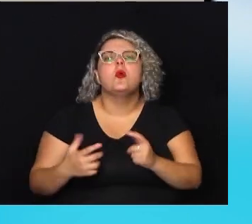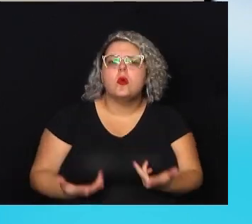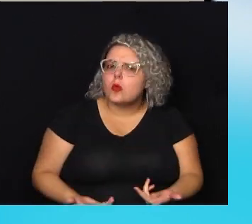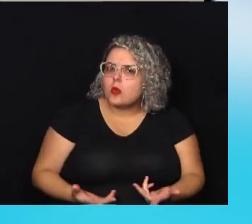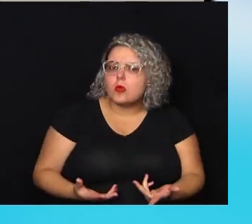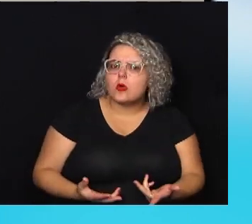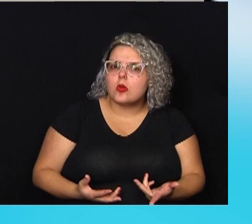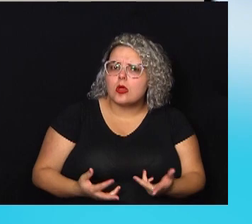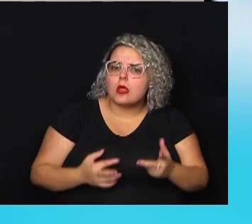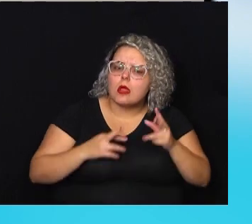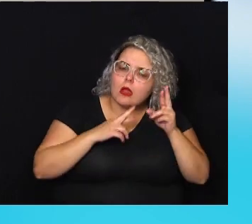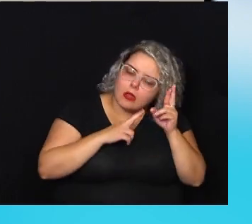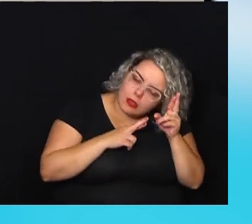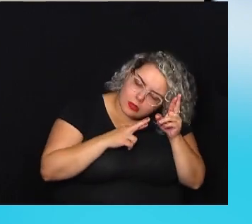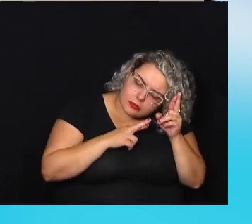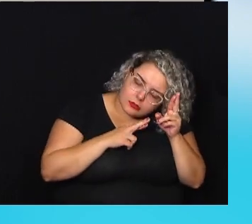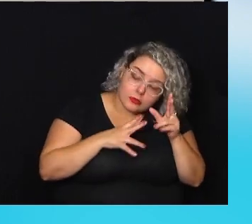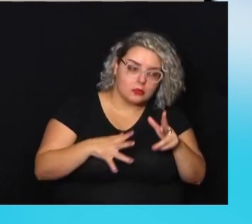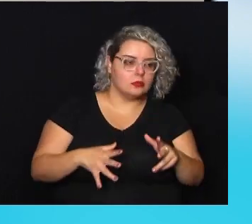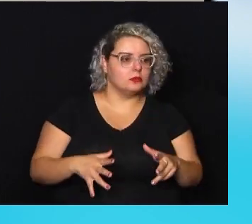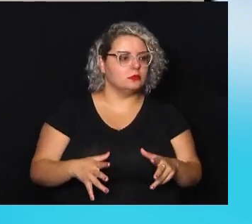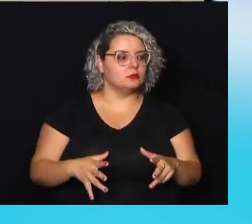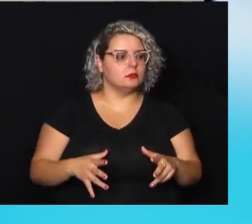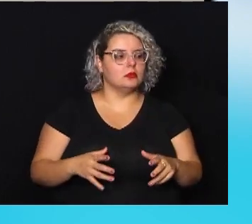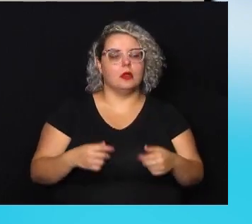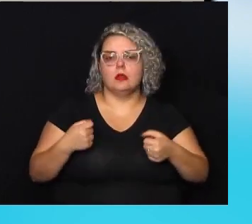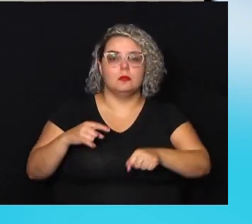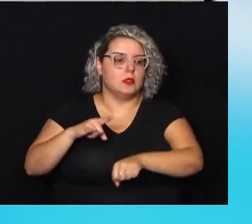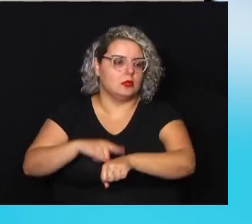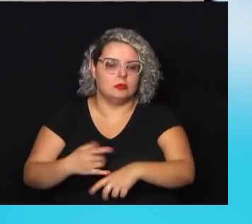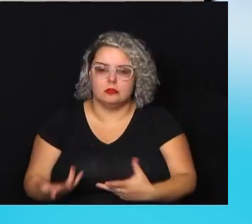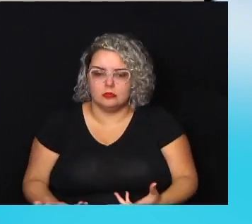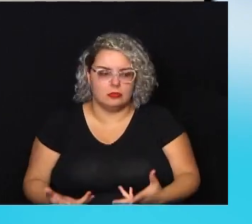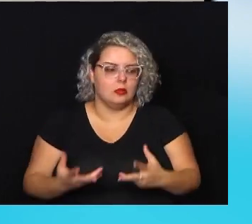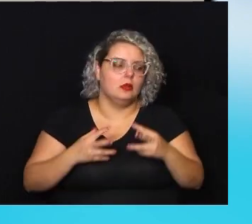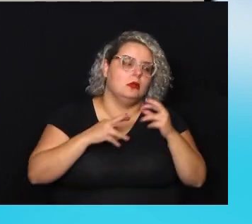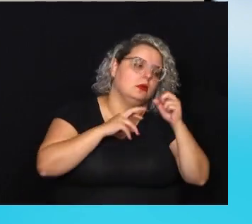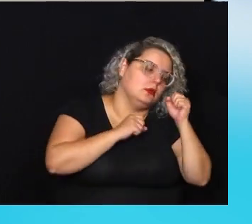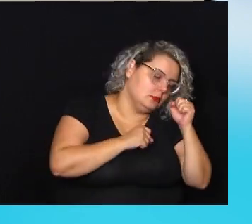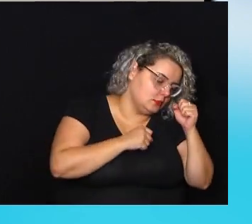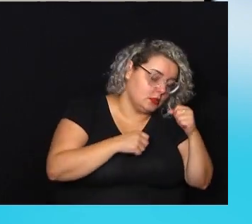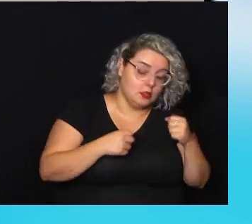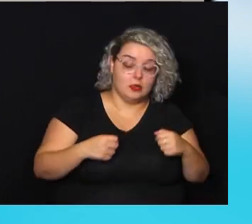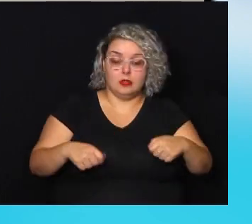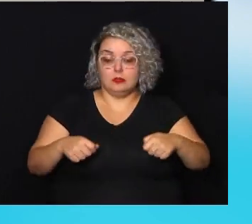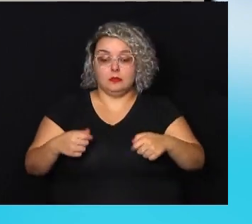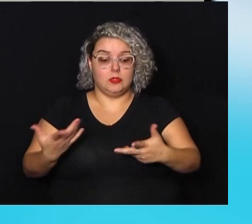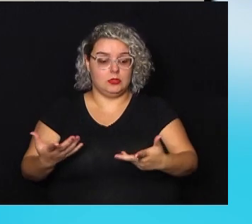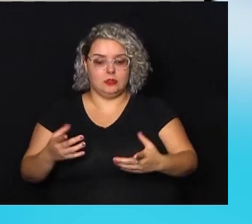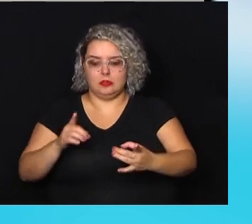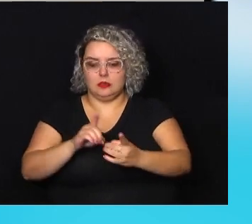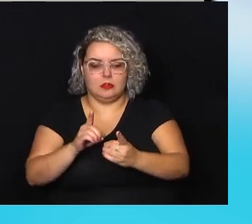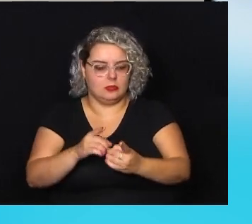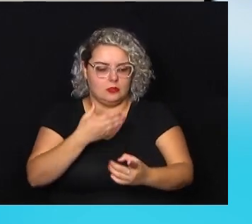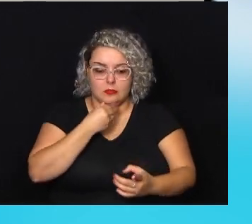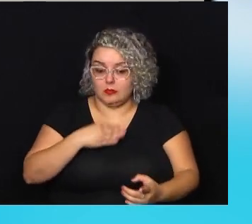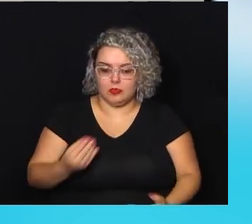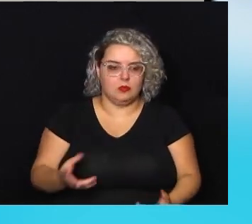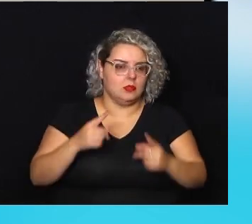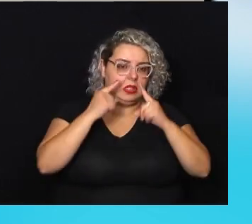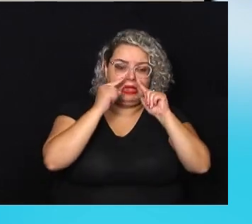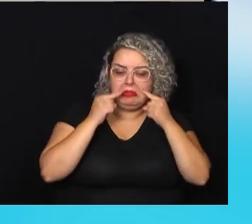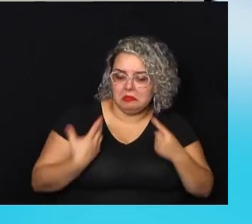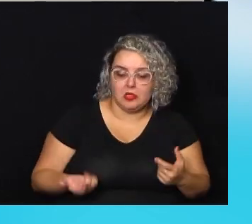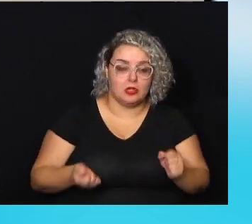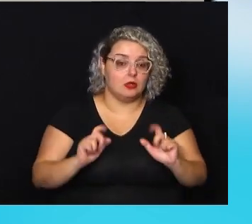o que é o sono fragmentado? Porque eu despertei durante a noite, precisei ir ao banheiro, ou precisei atender meu